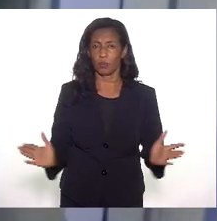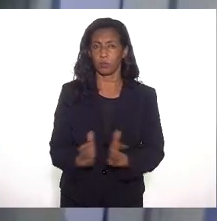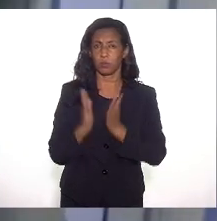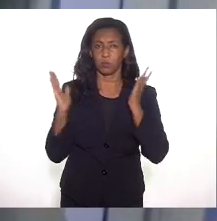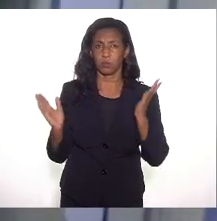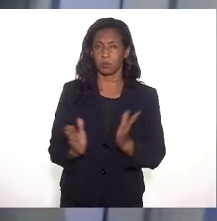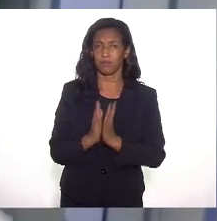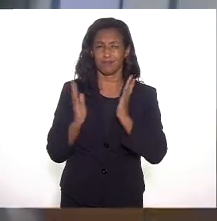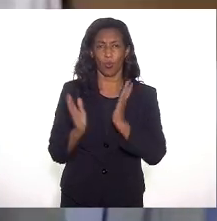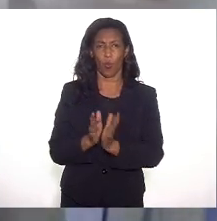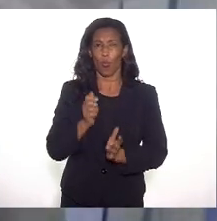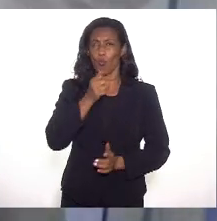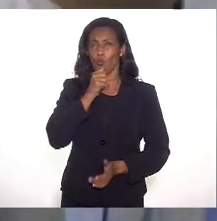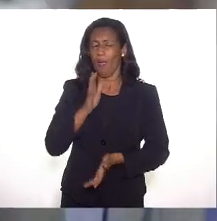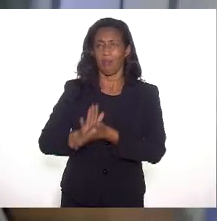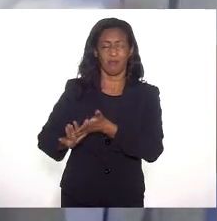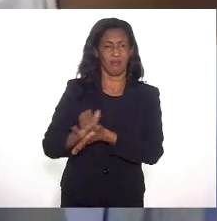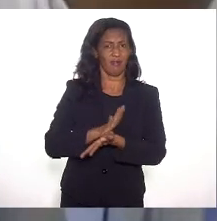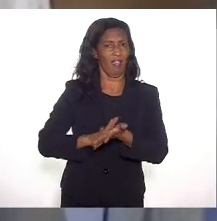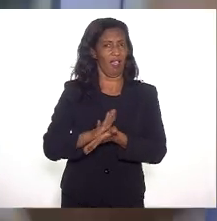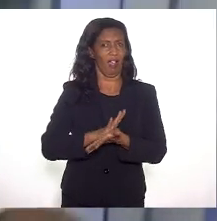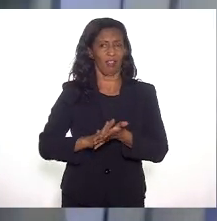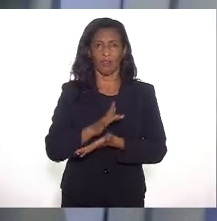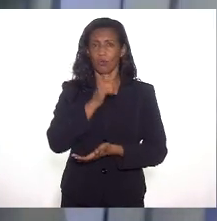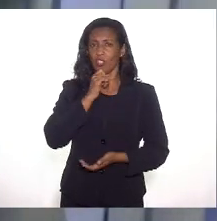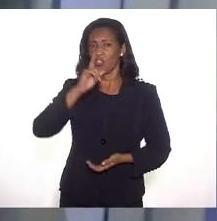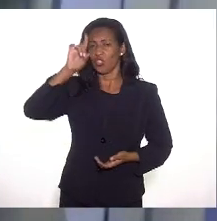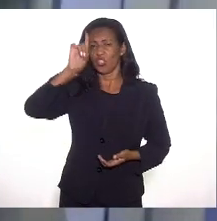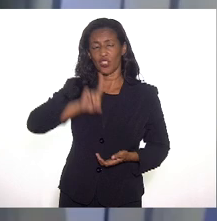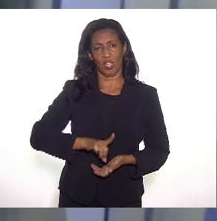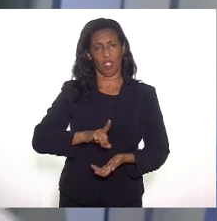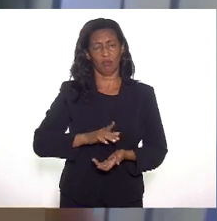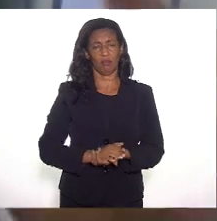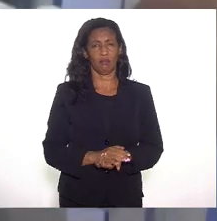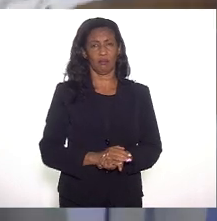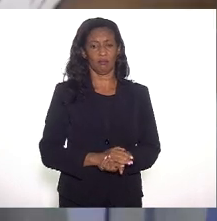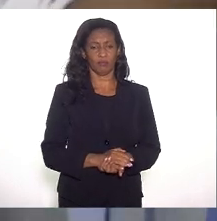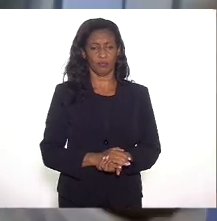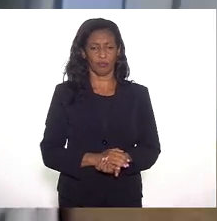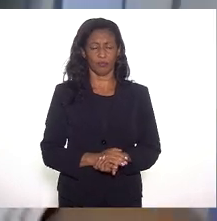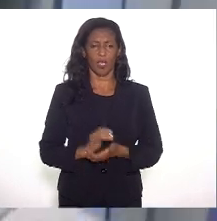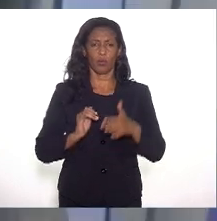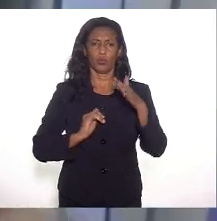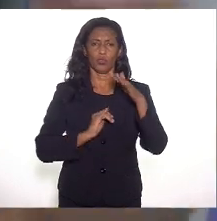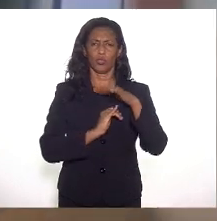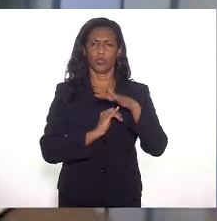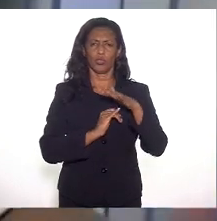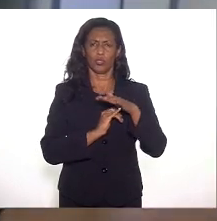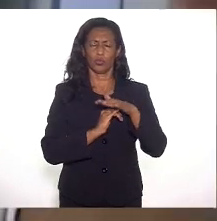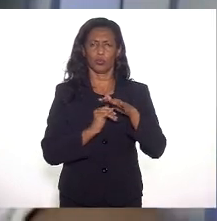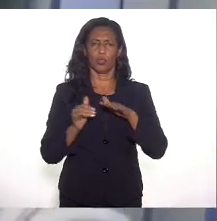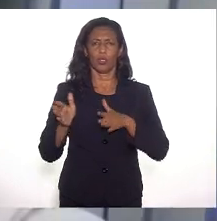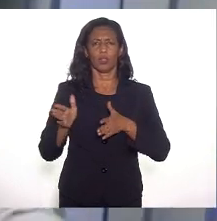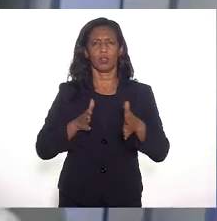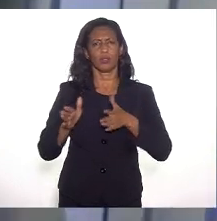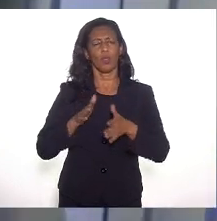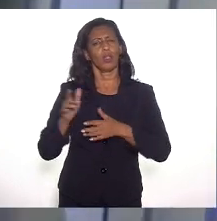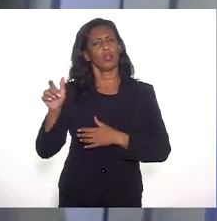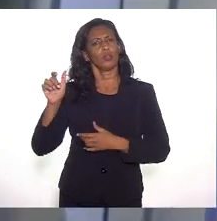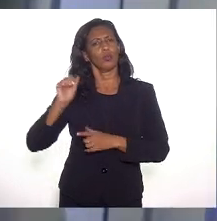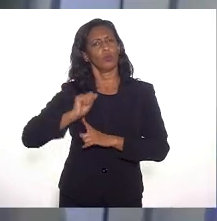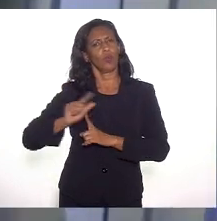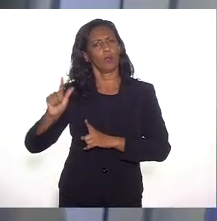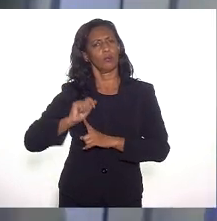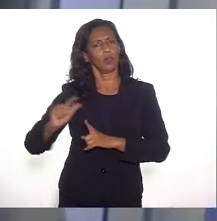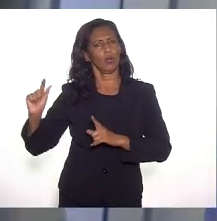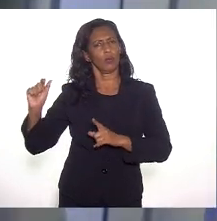por completo, que não tiveram direito ou deixaram de ter direito, né, ao Instituto Transitório do Aluguel Social, que é uma